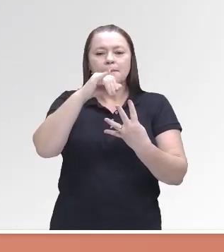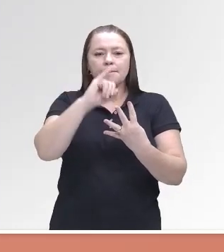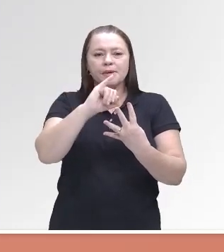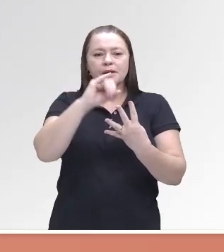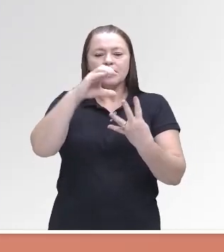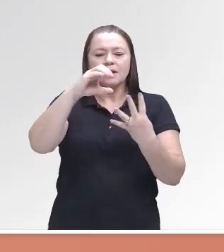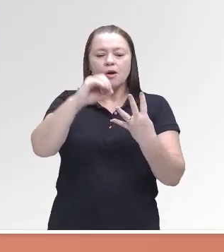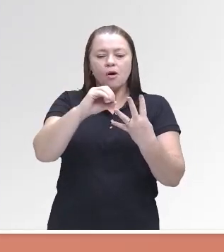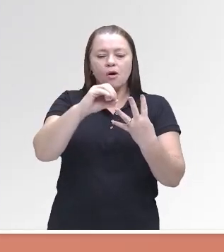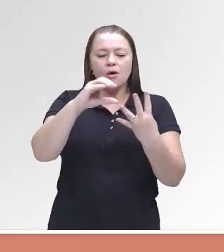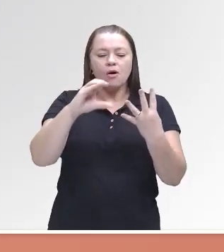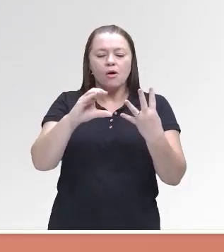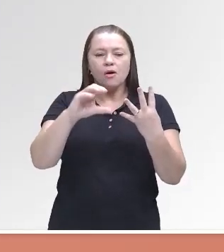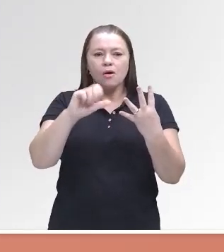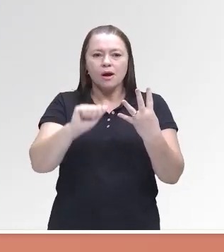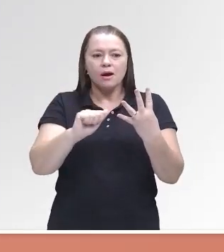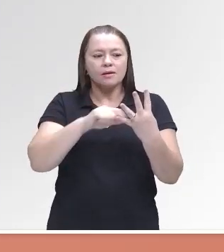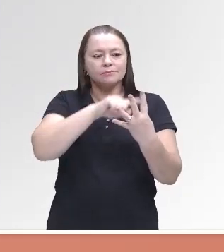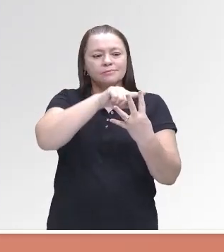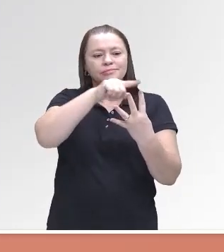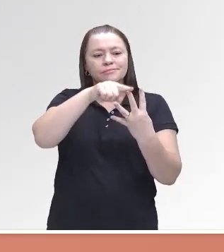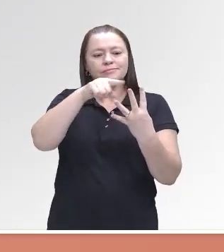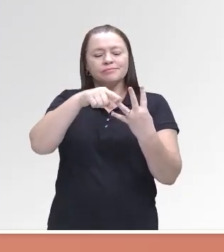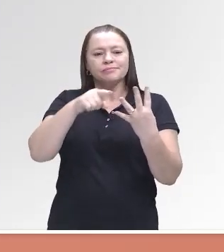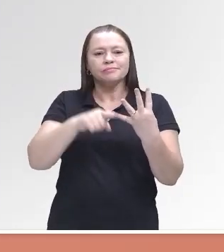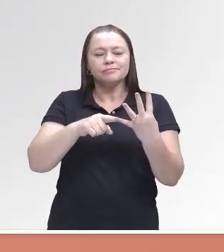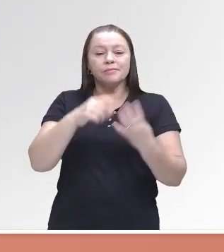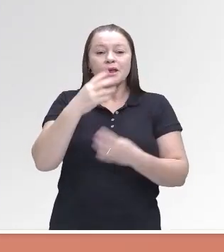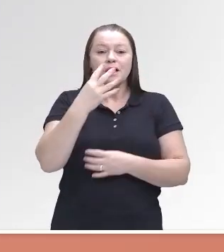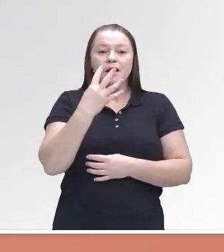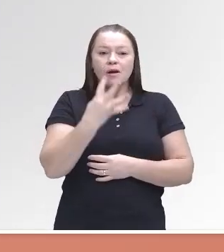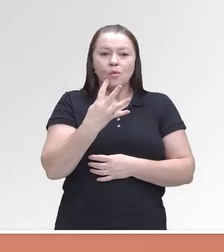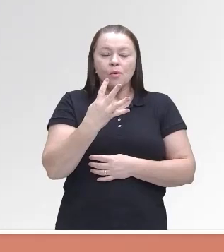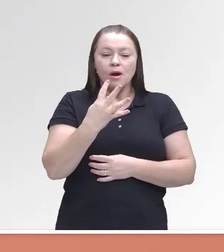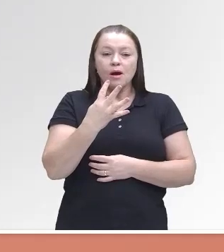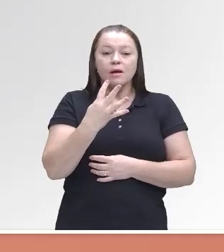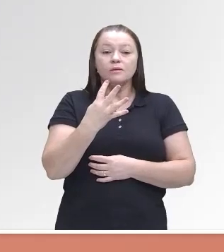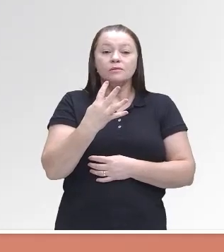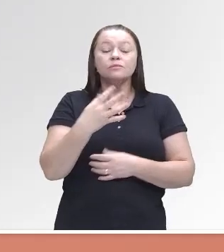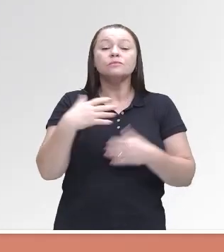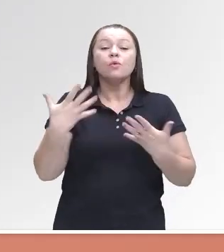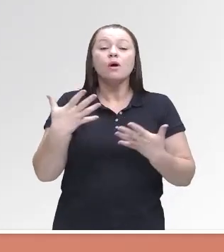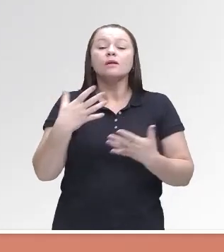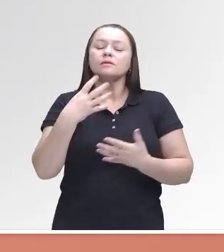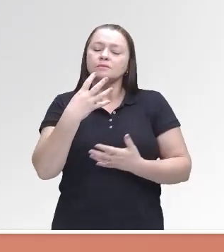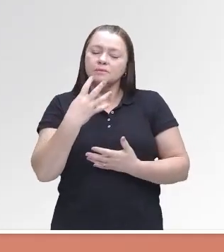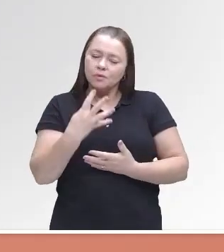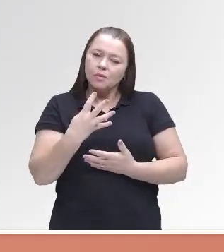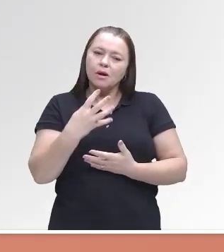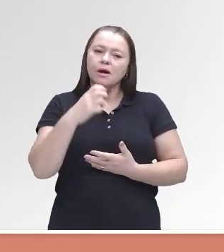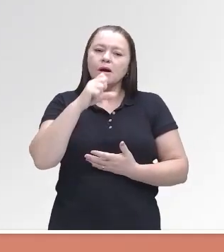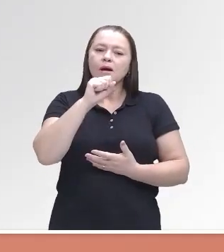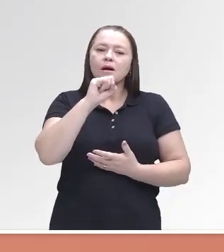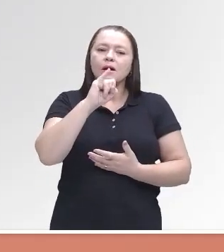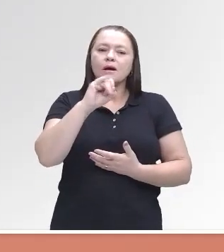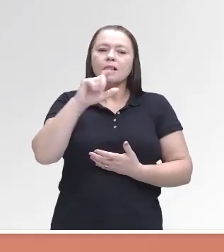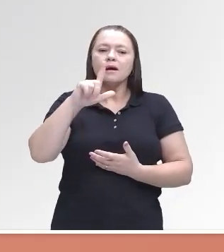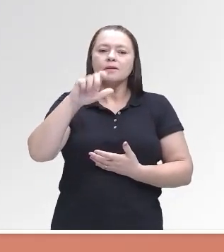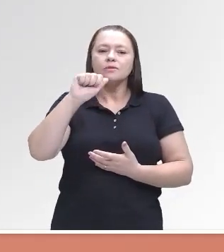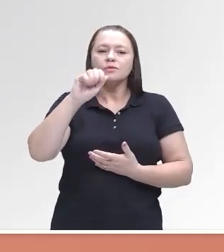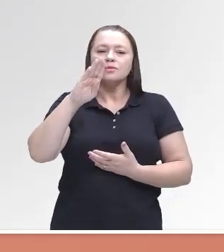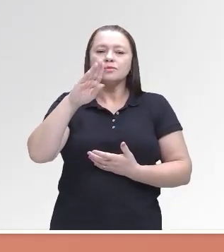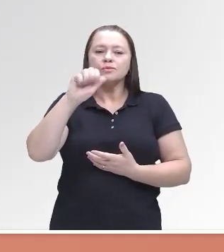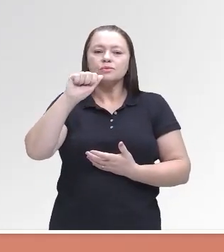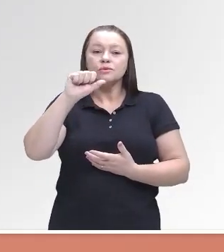Batendo palma. Tapioca. Quantas vezes eu bati? 4 vezes. Então, logo